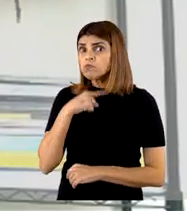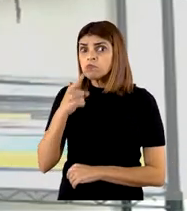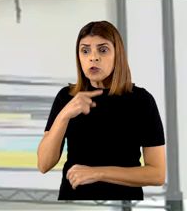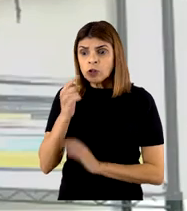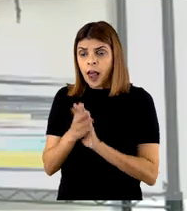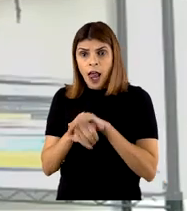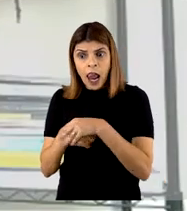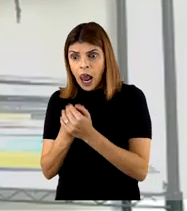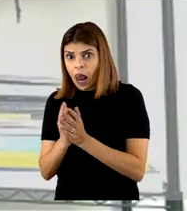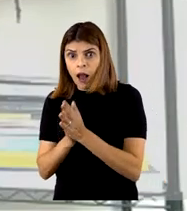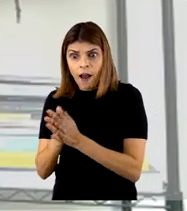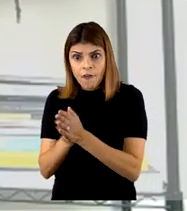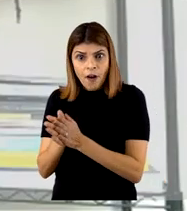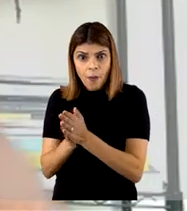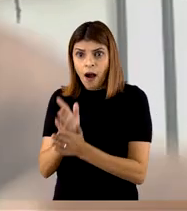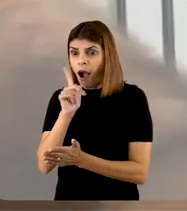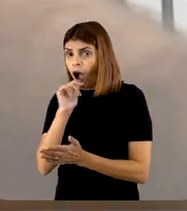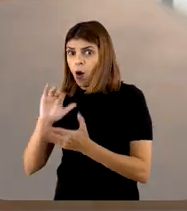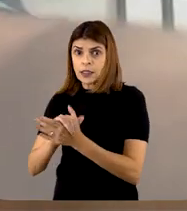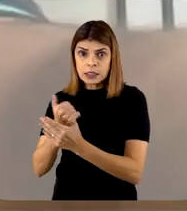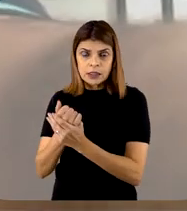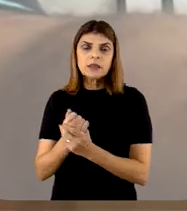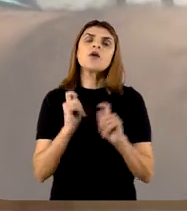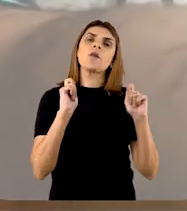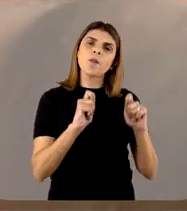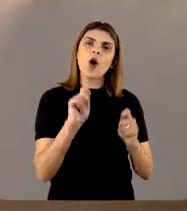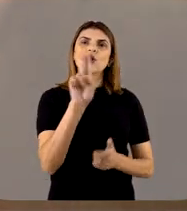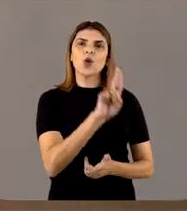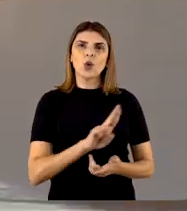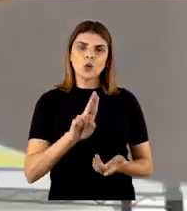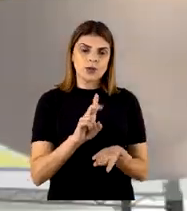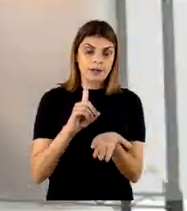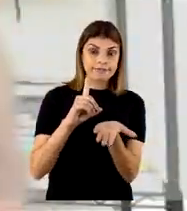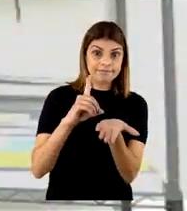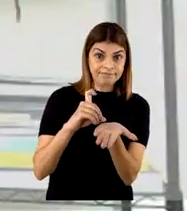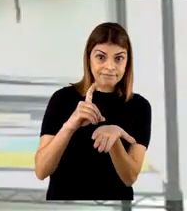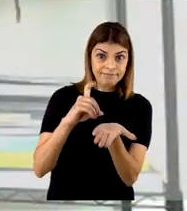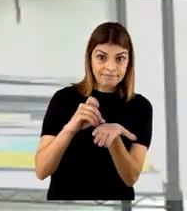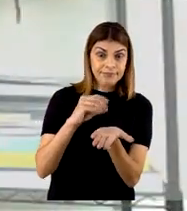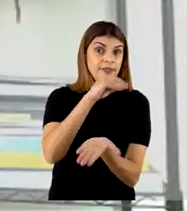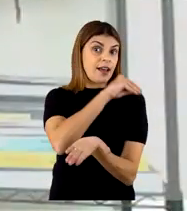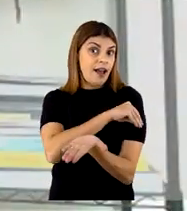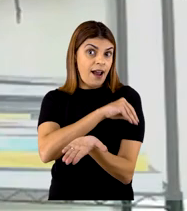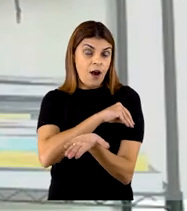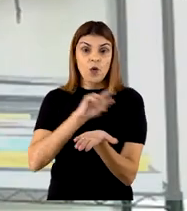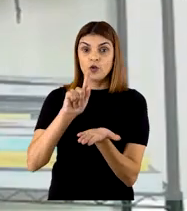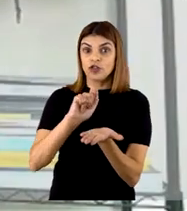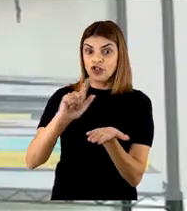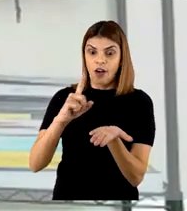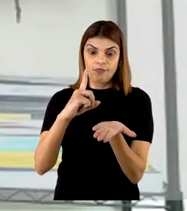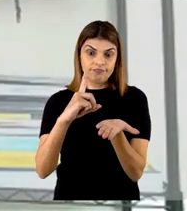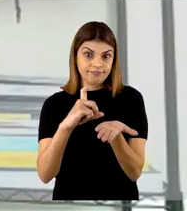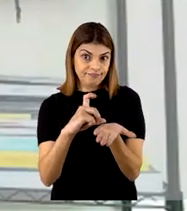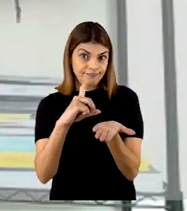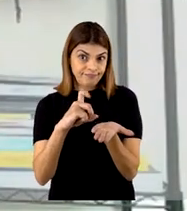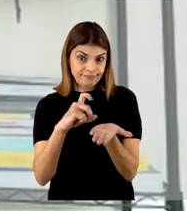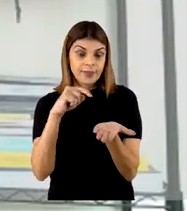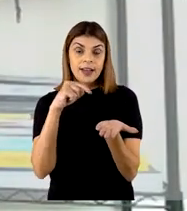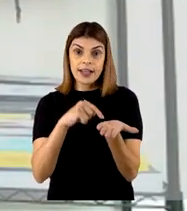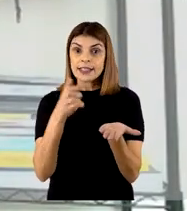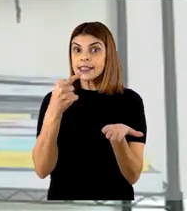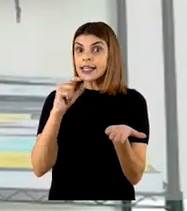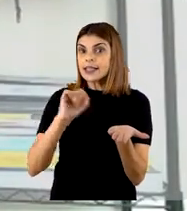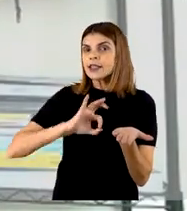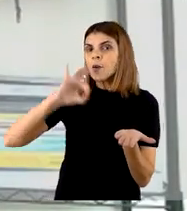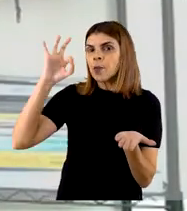conseguindo lavar a mão com água e sabão, nós podemos então utilizar o álcool em gel. O álcool em gel